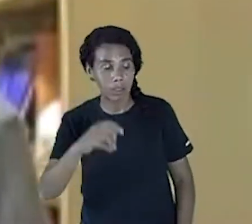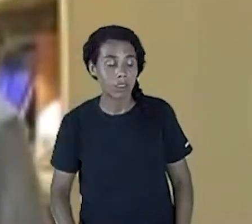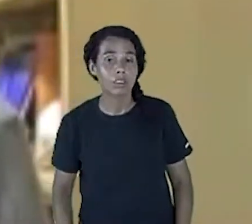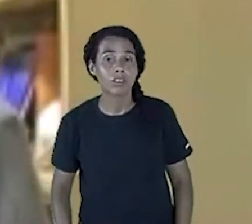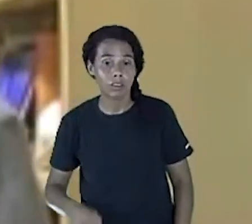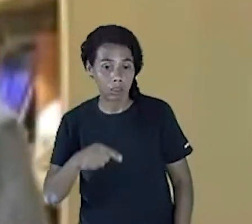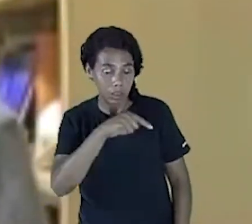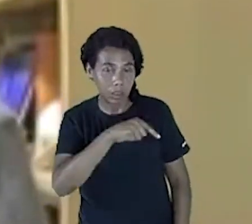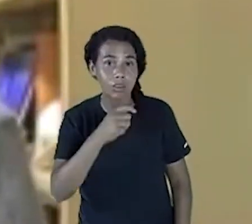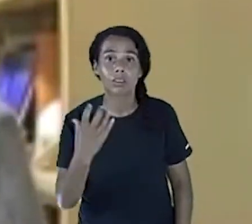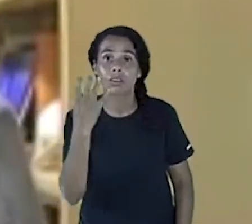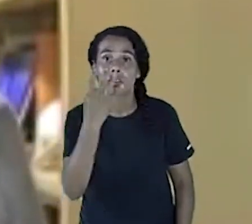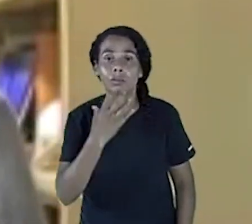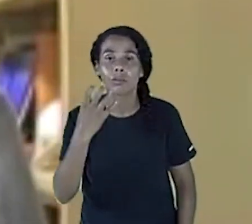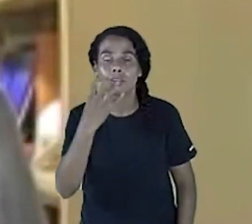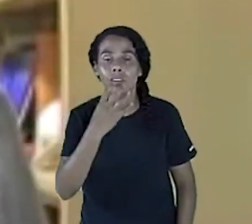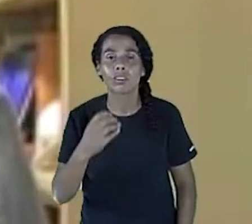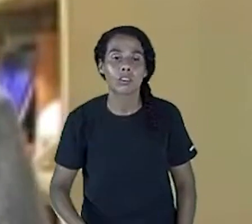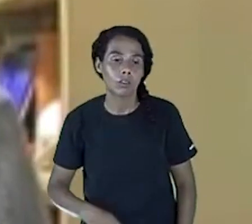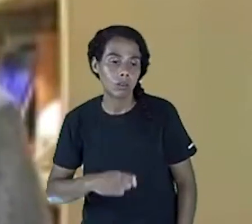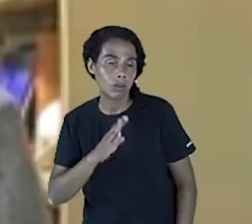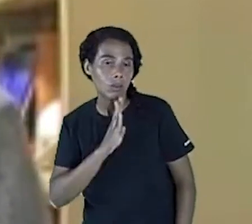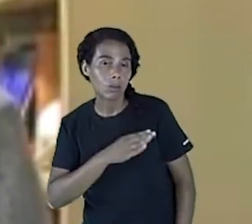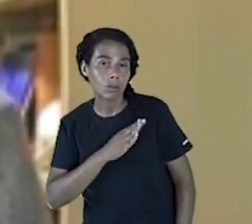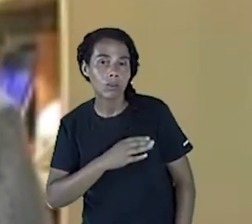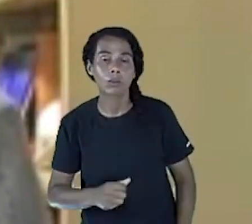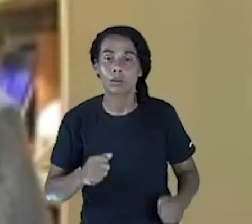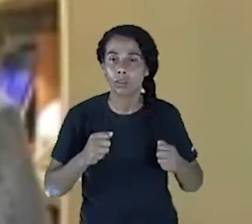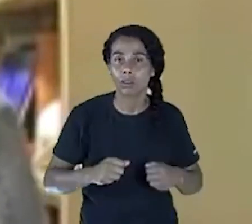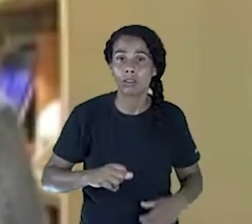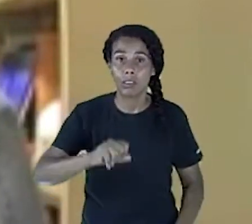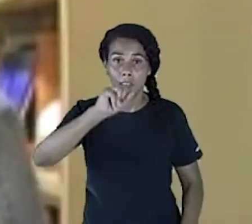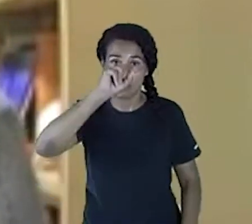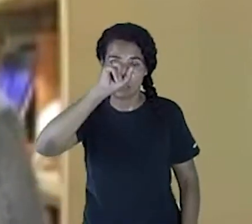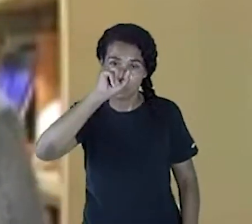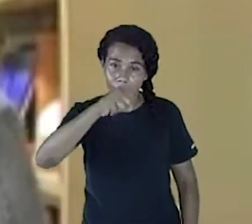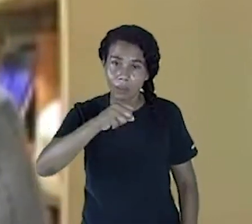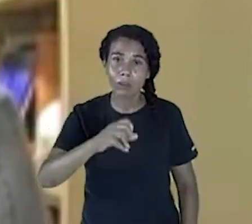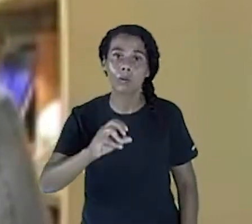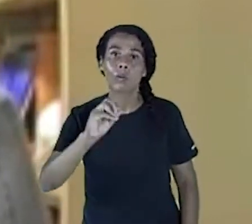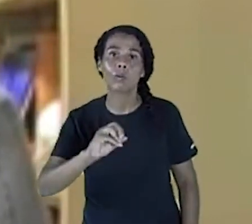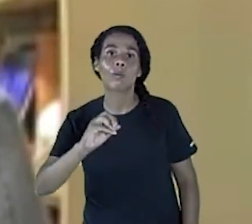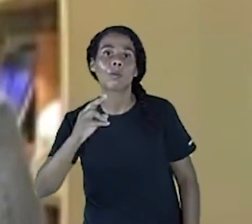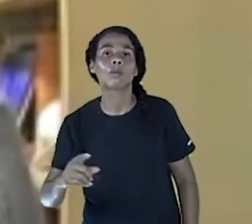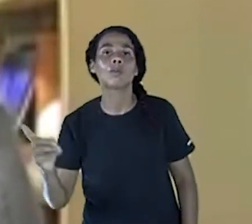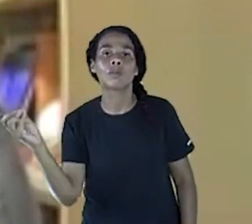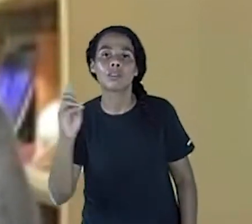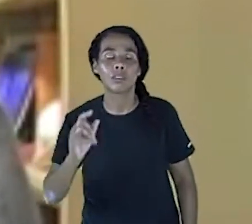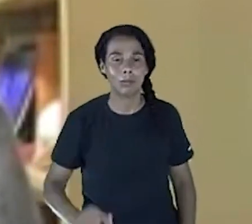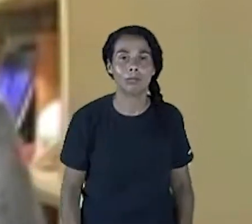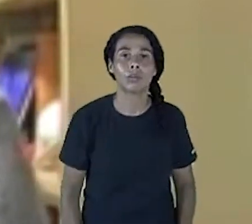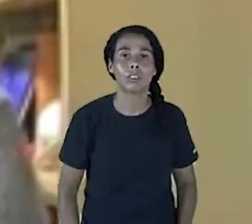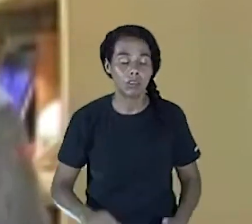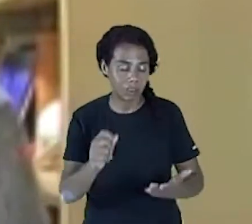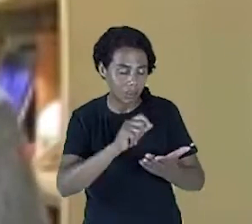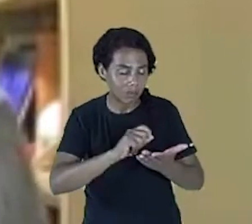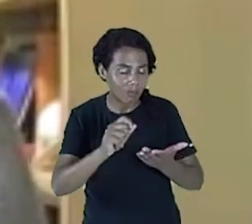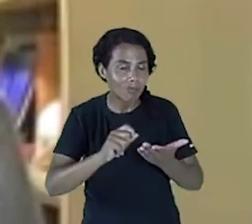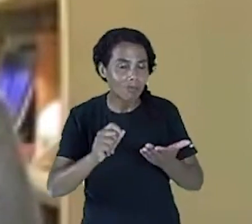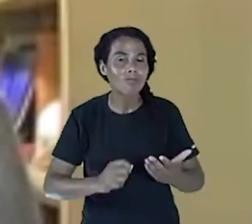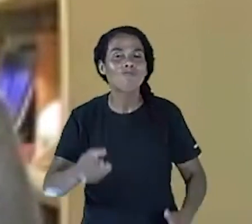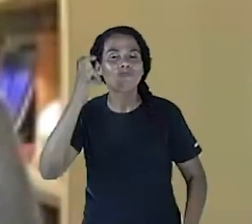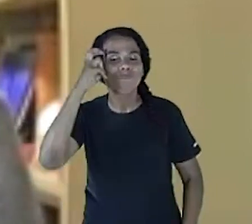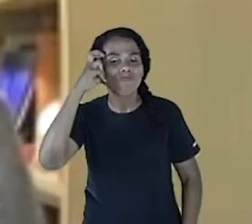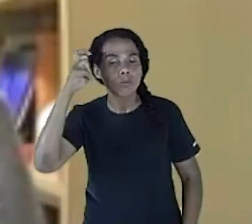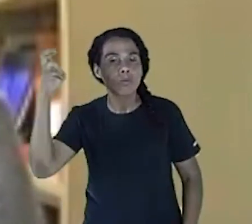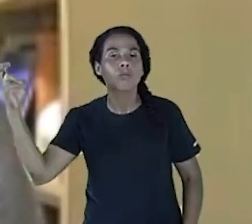para a casa do sofrer. São letras de muita sabedoria. Então, é nesse sentido que eu